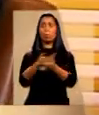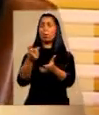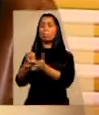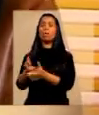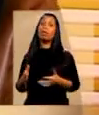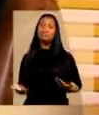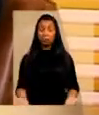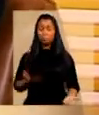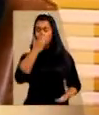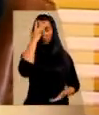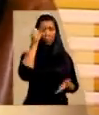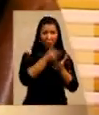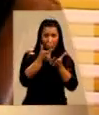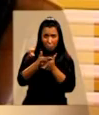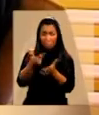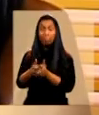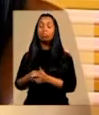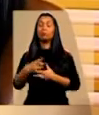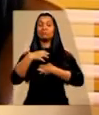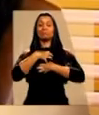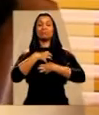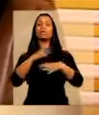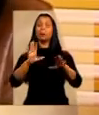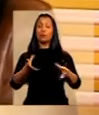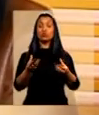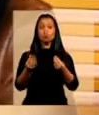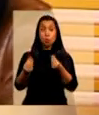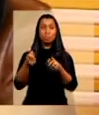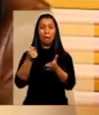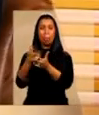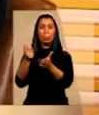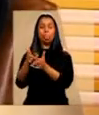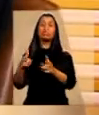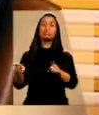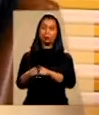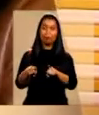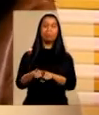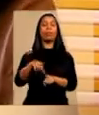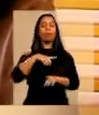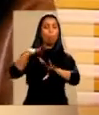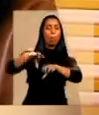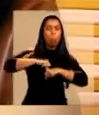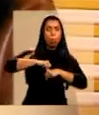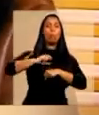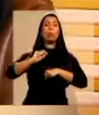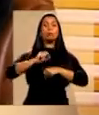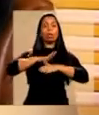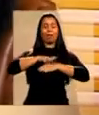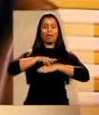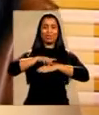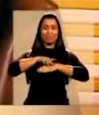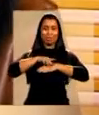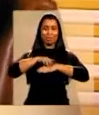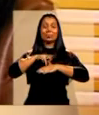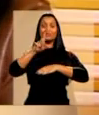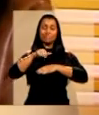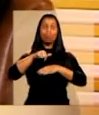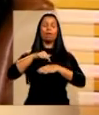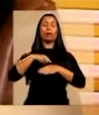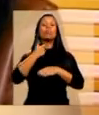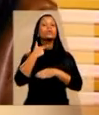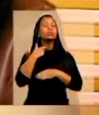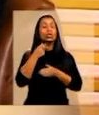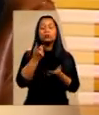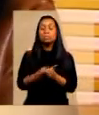Então, é claro que no consumismo tem essa sensação, mas o excesso disso causa tendo o transtorno, que é a doença, que é